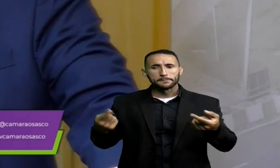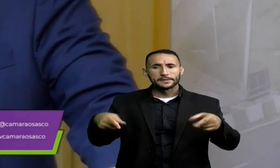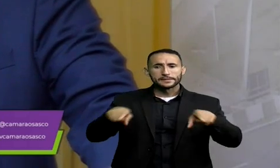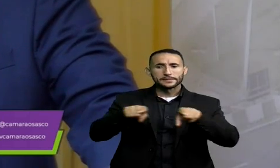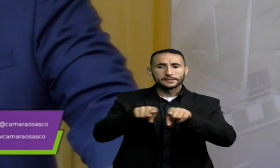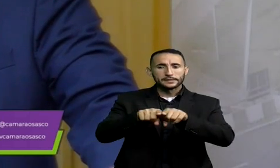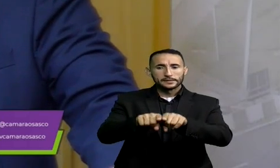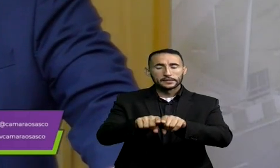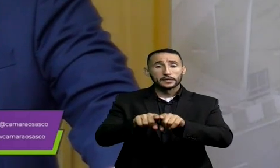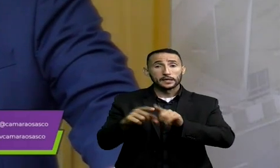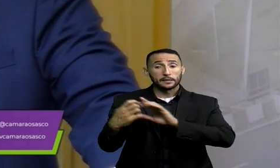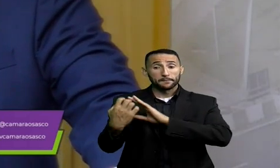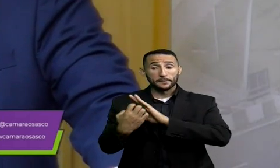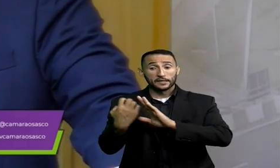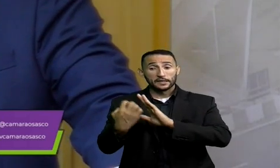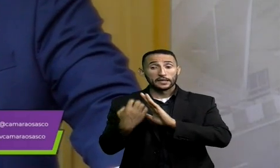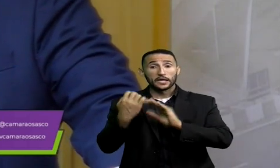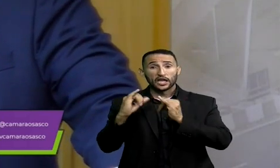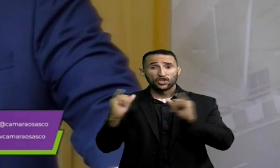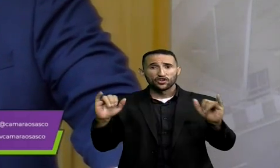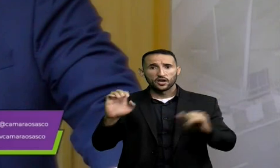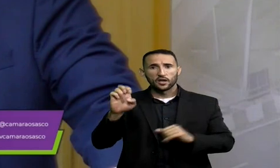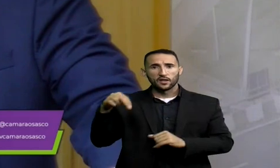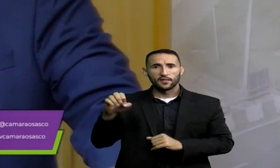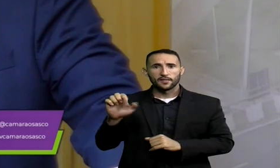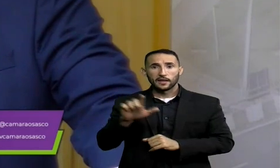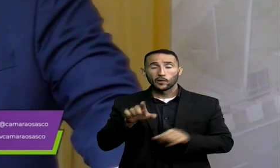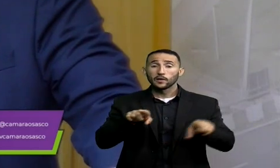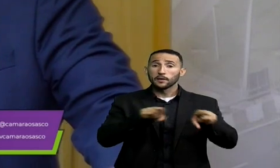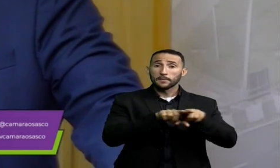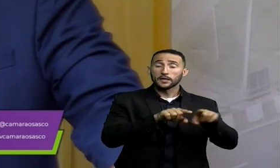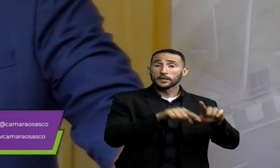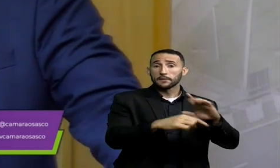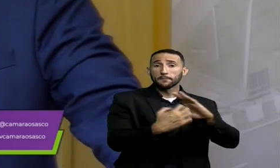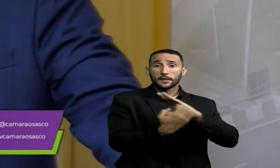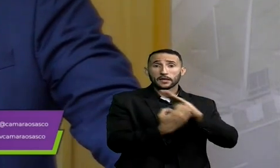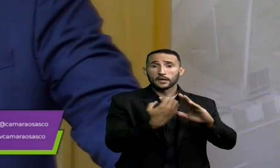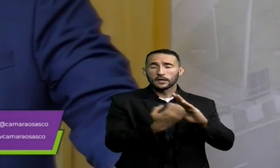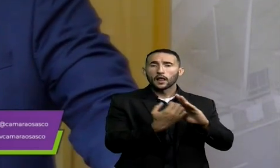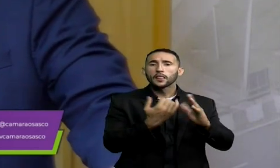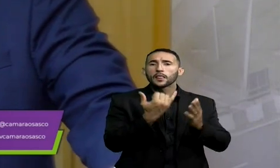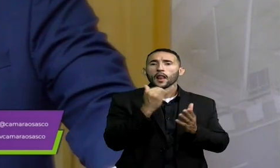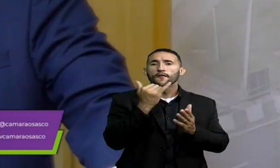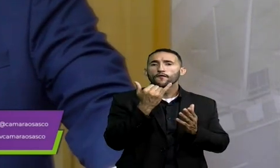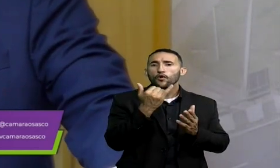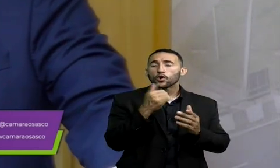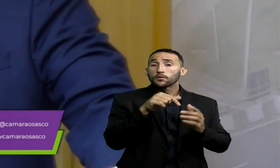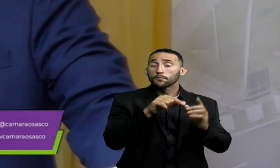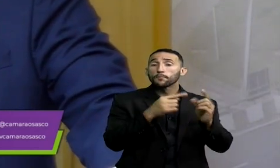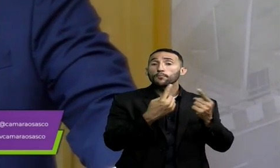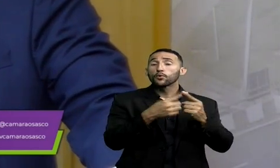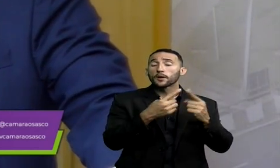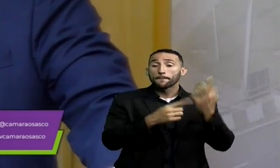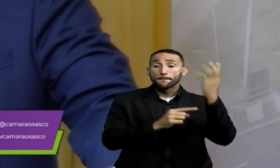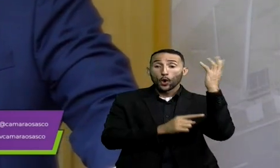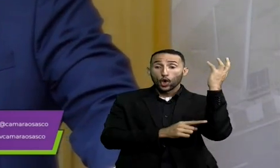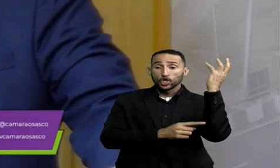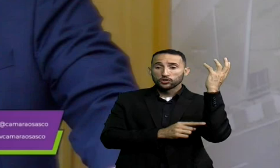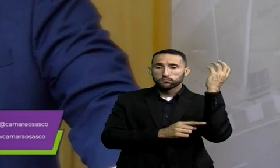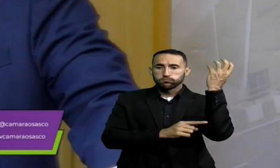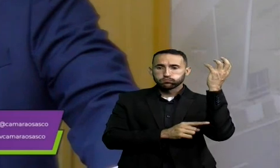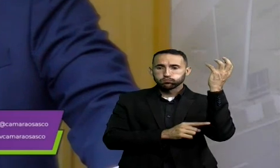e as telefonias que pessoal usa os postes Mas deixa lá